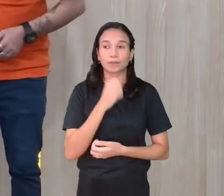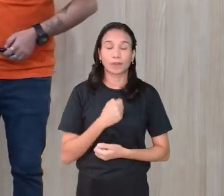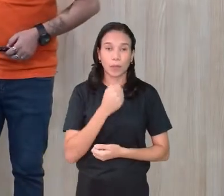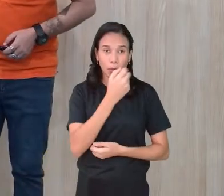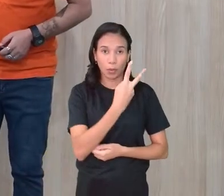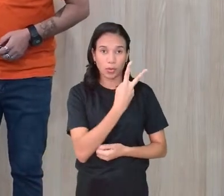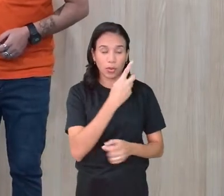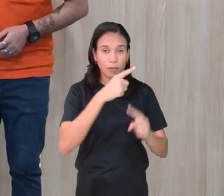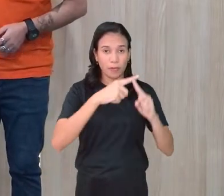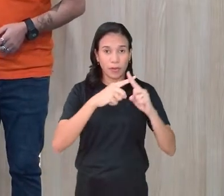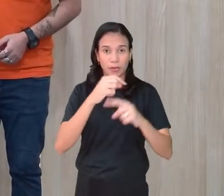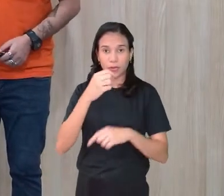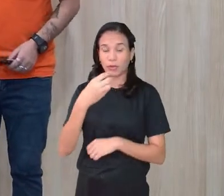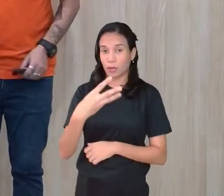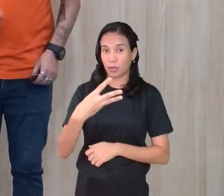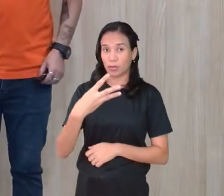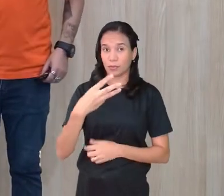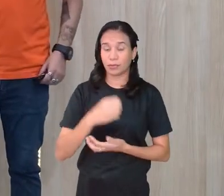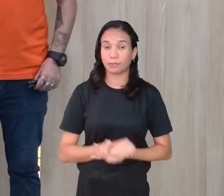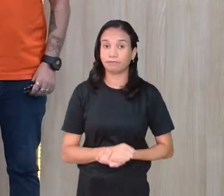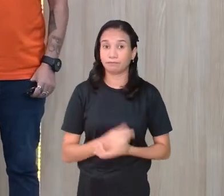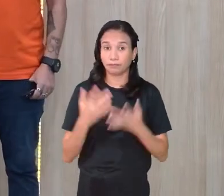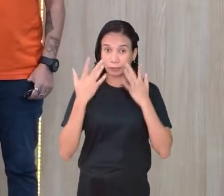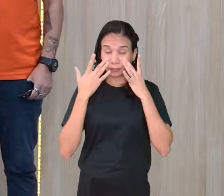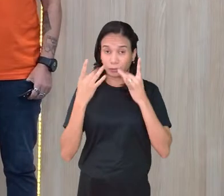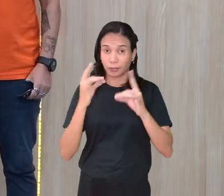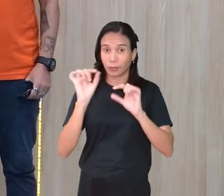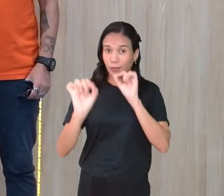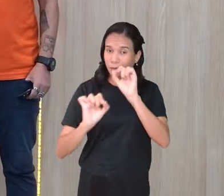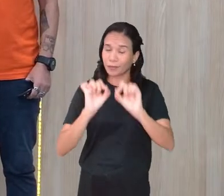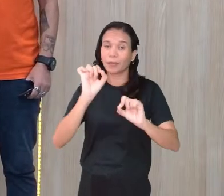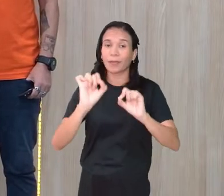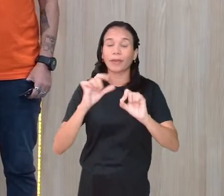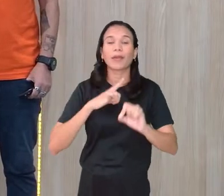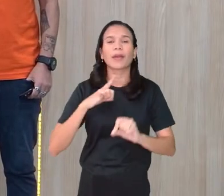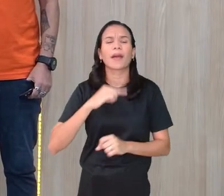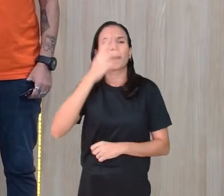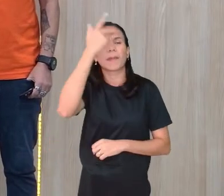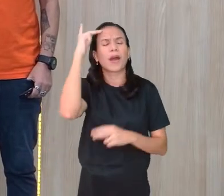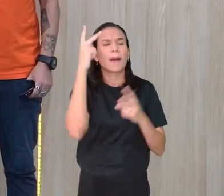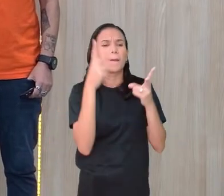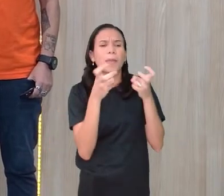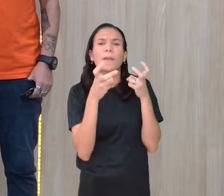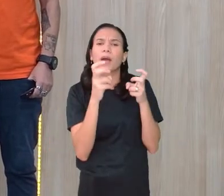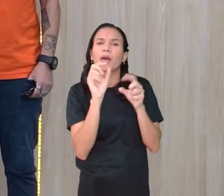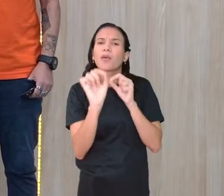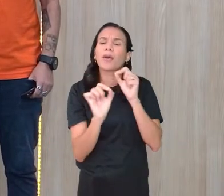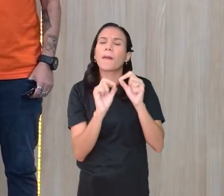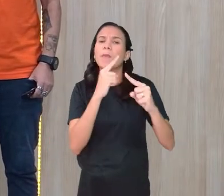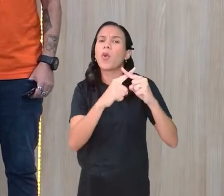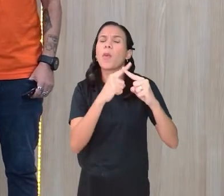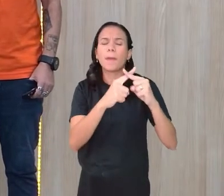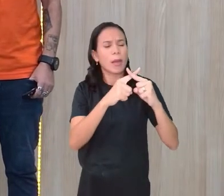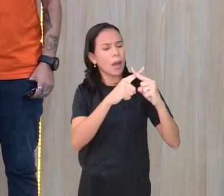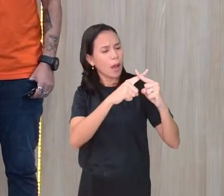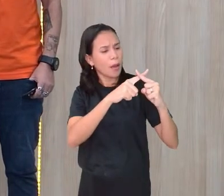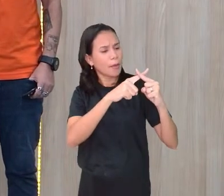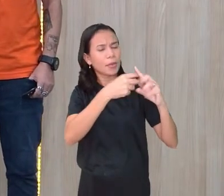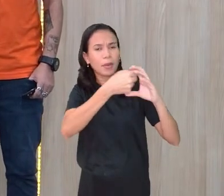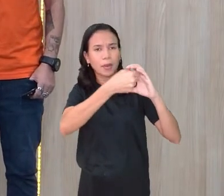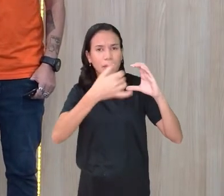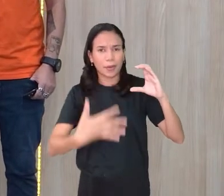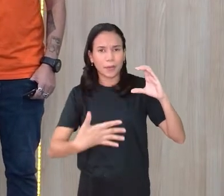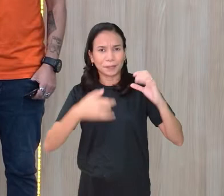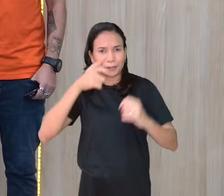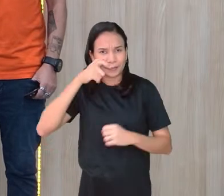2 vezes 3. Preste atenção que nesse momento você vai perceber que na multiplicação tem um negócio que acontece interessante,